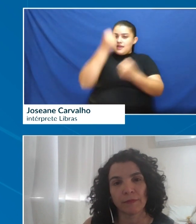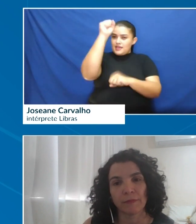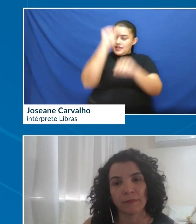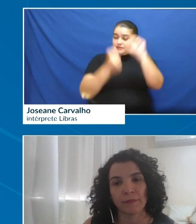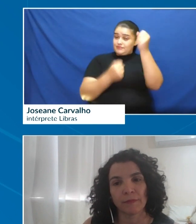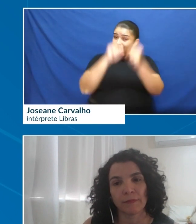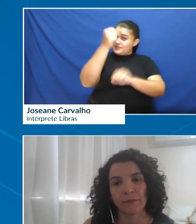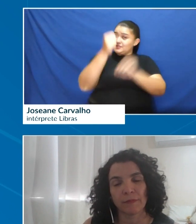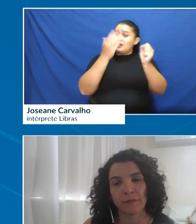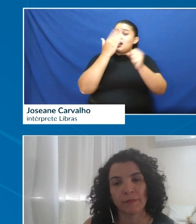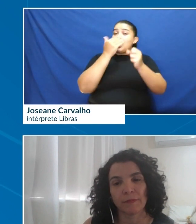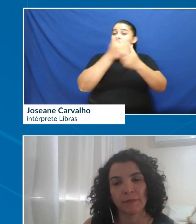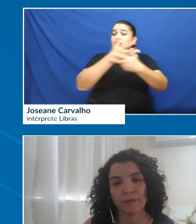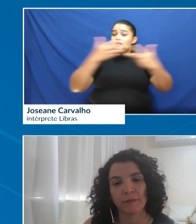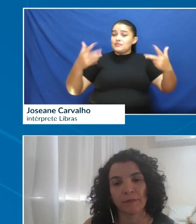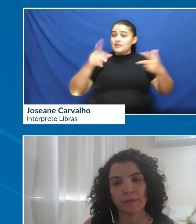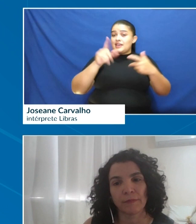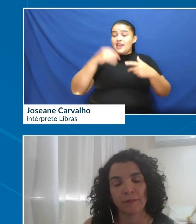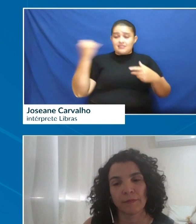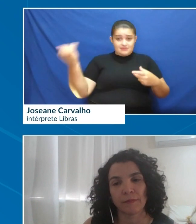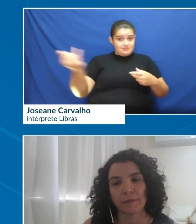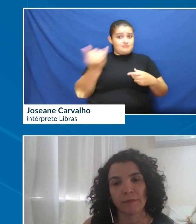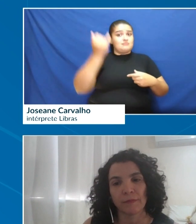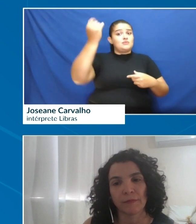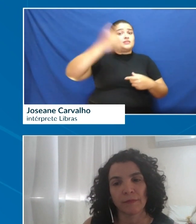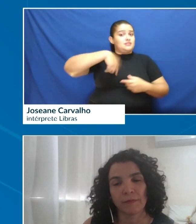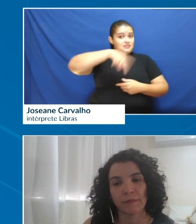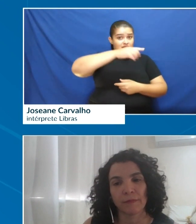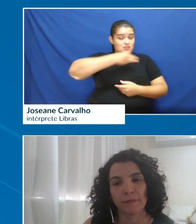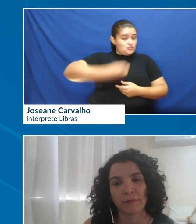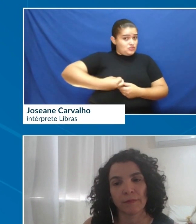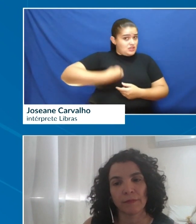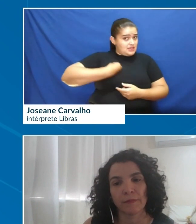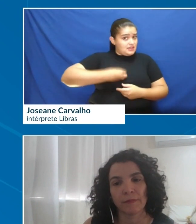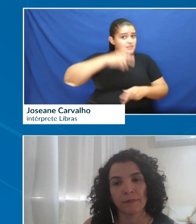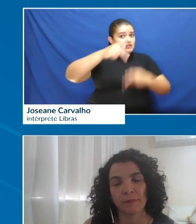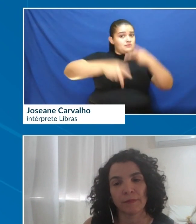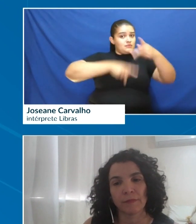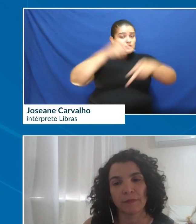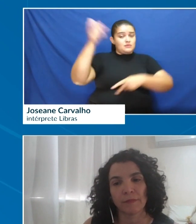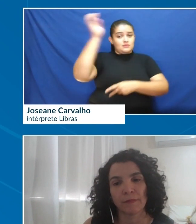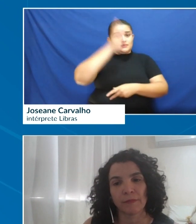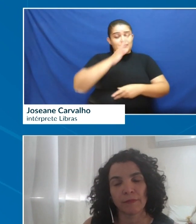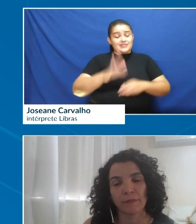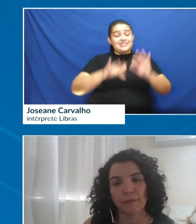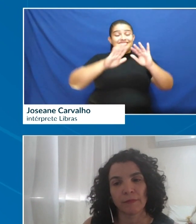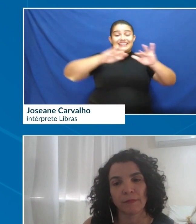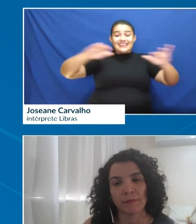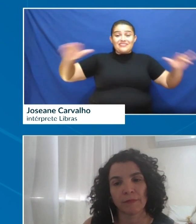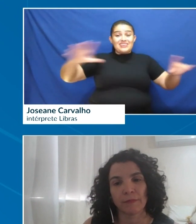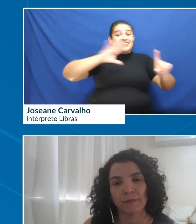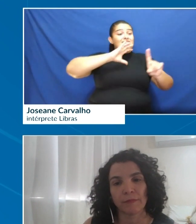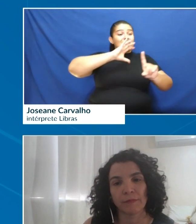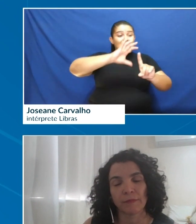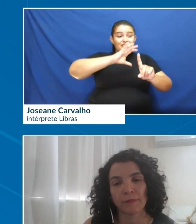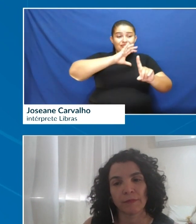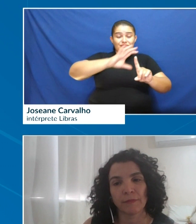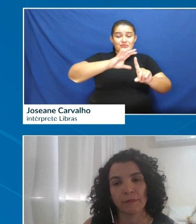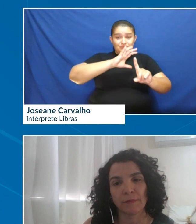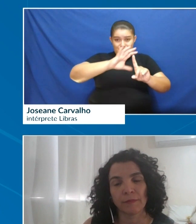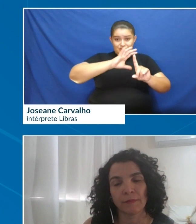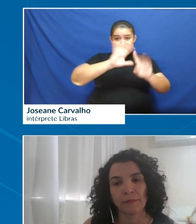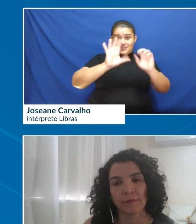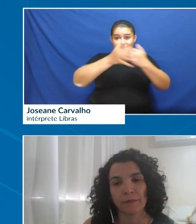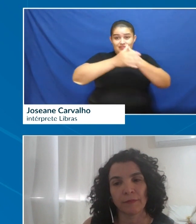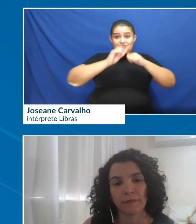né, algo extremamente essencial, talvez o impacto que a pandemia trouxe para ela no sentido econômico não